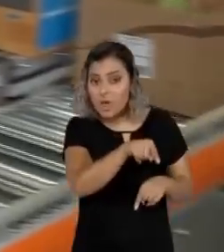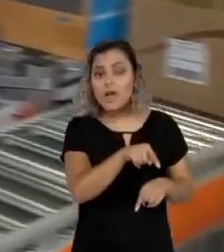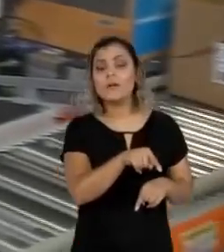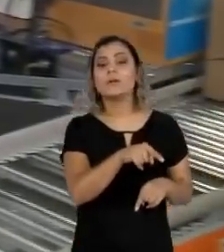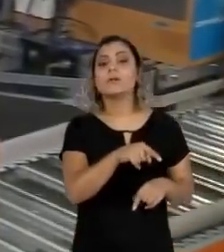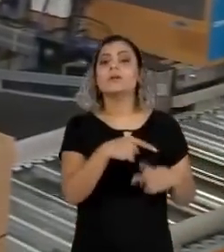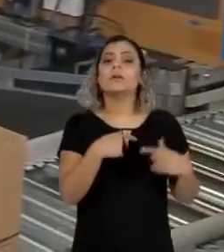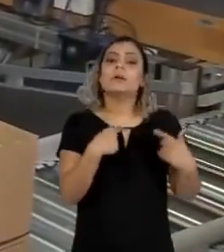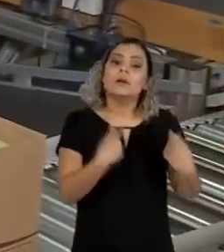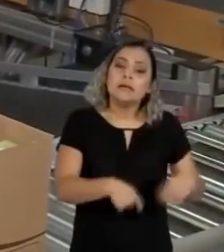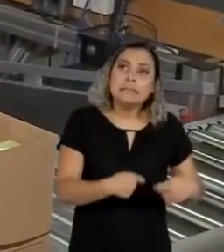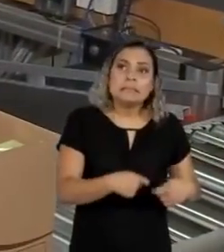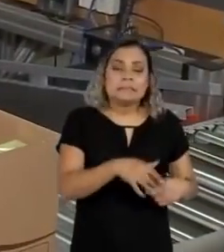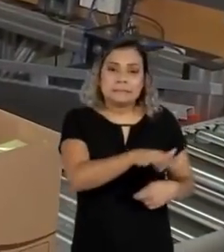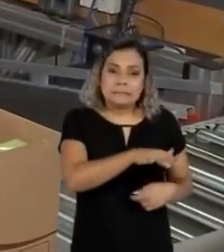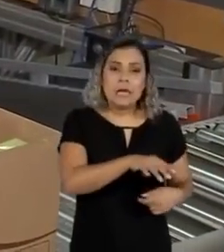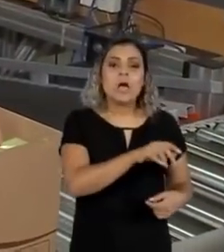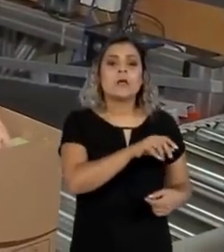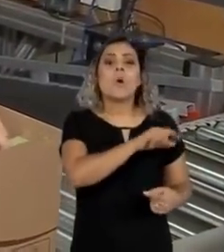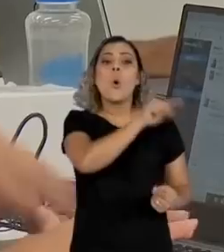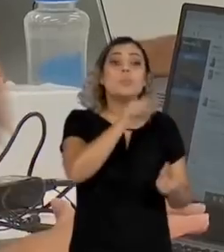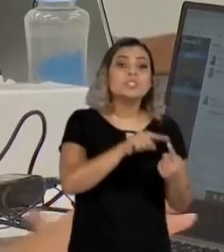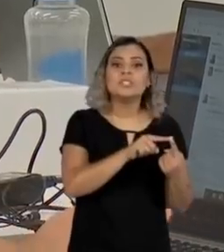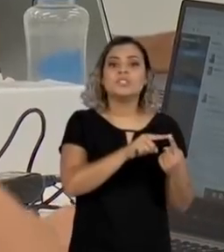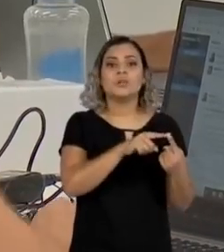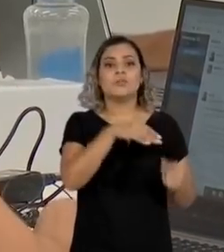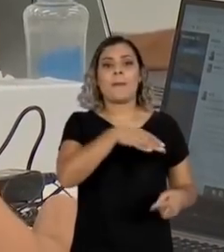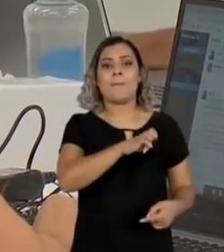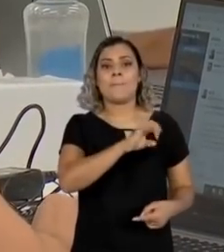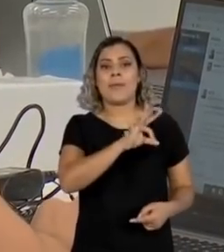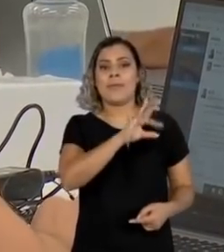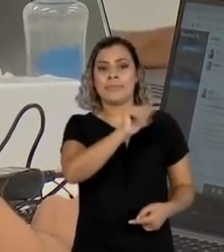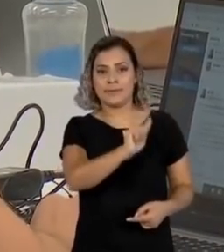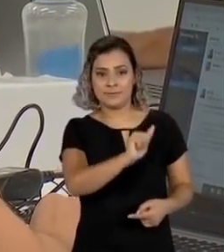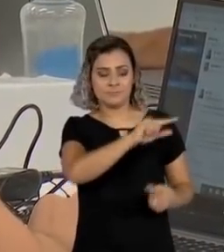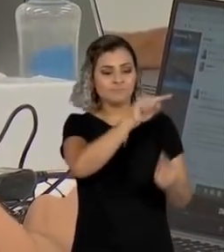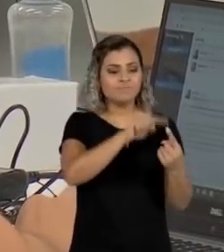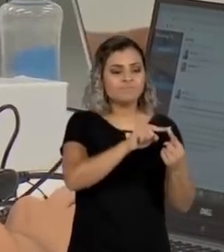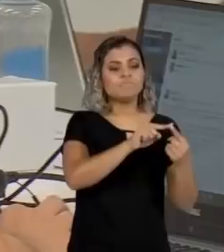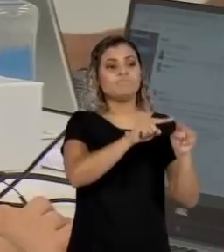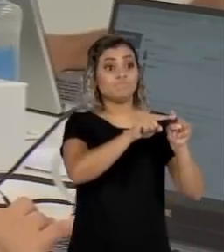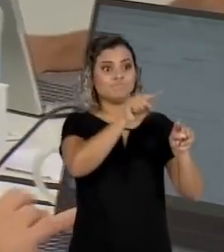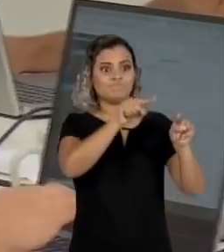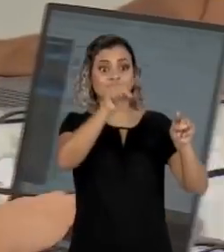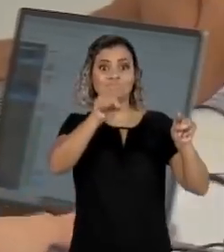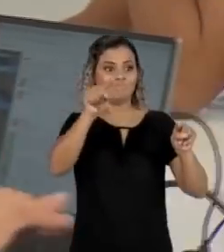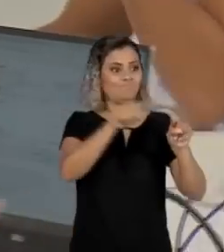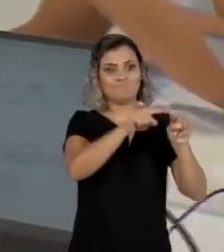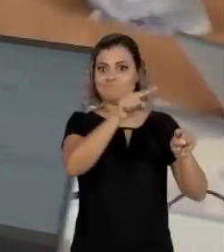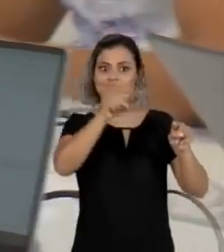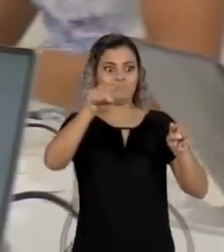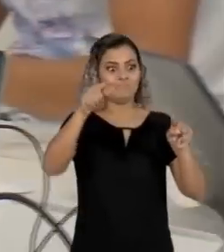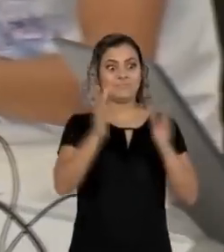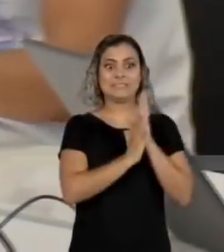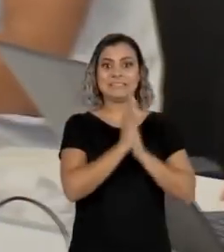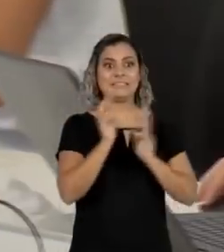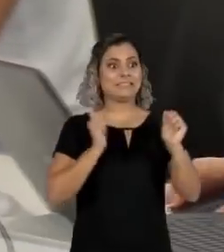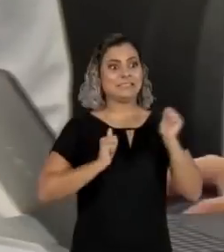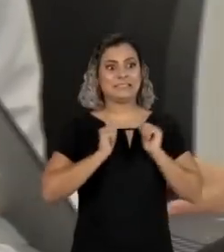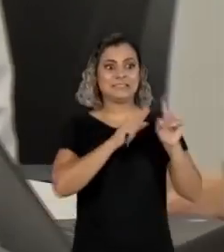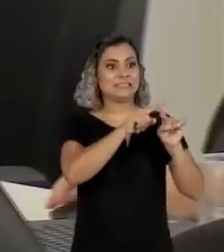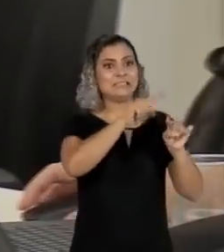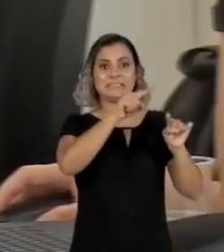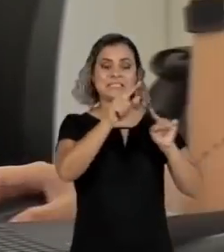desenvolver, pelo sistema de metas, que é o sistema mais generalizado hoje nas empresas, tendem a desenvolver esse tipo de comportamento